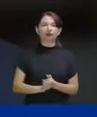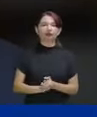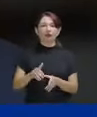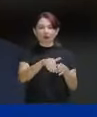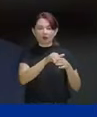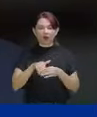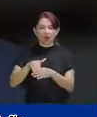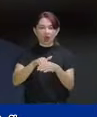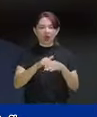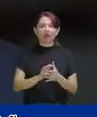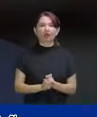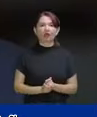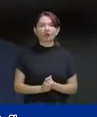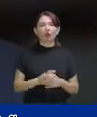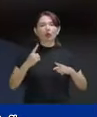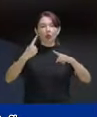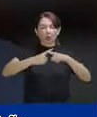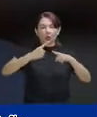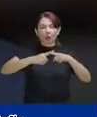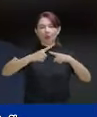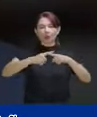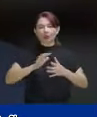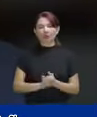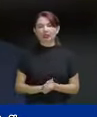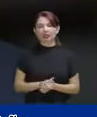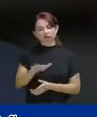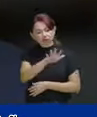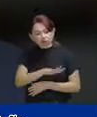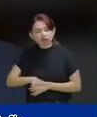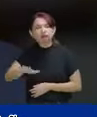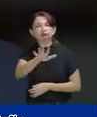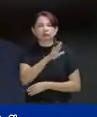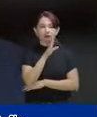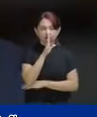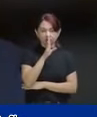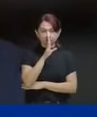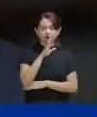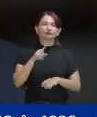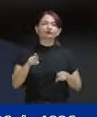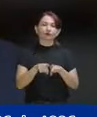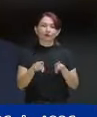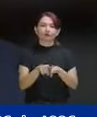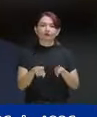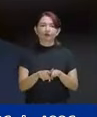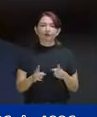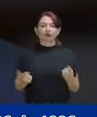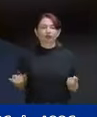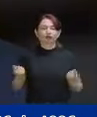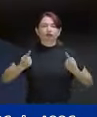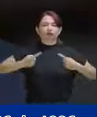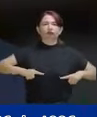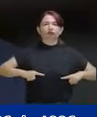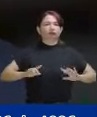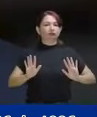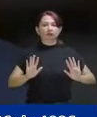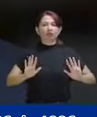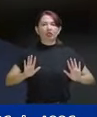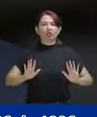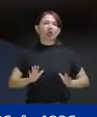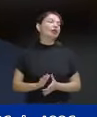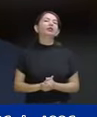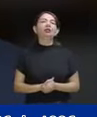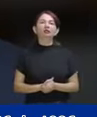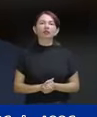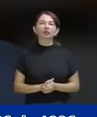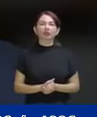acórdão ele abordou as razões do embargante de maneira genérica e omissa, e que não enfrentou tese referente à arguição